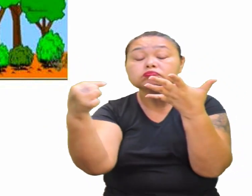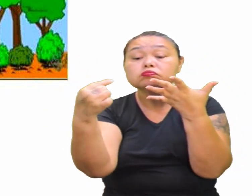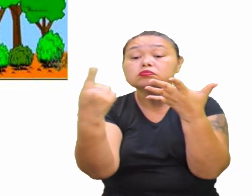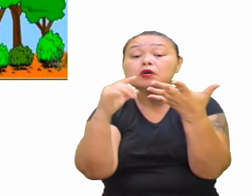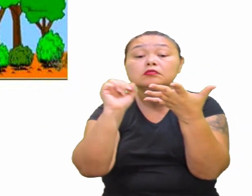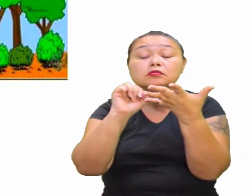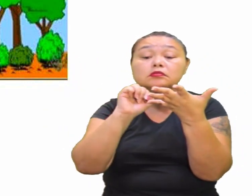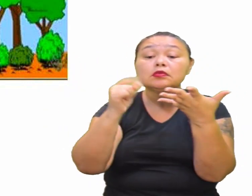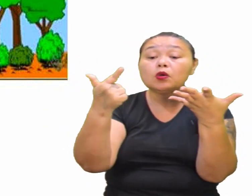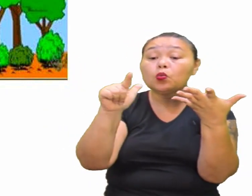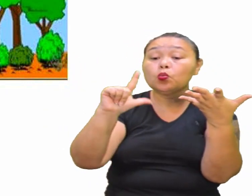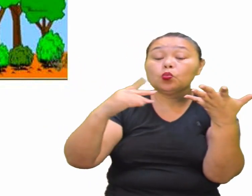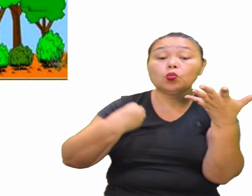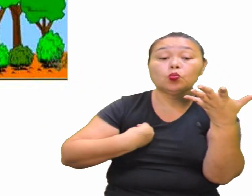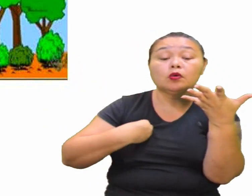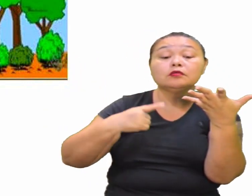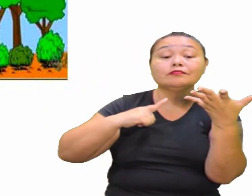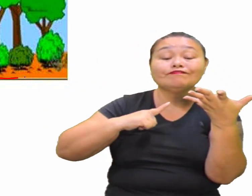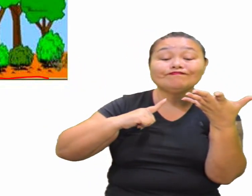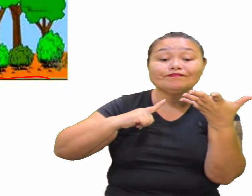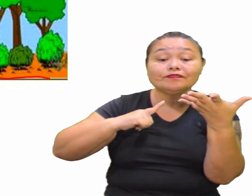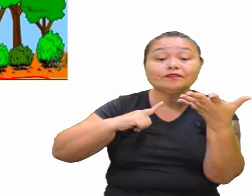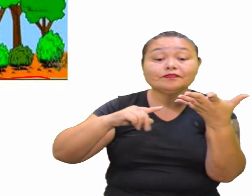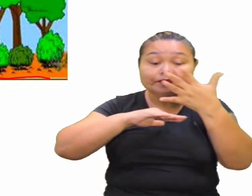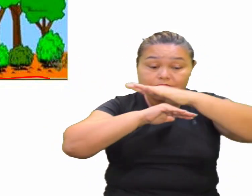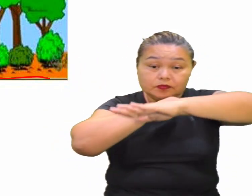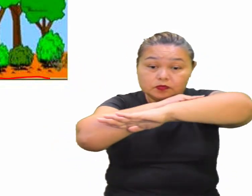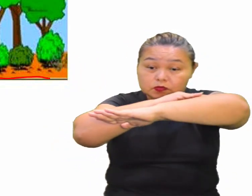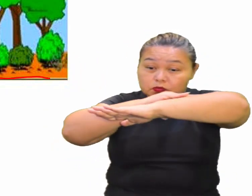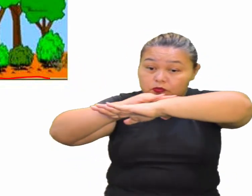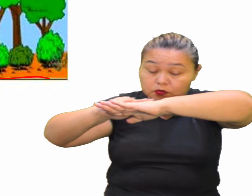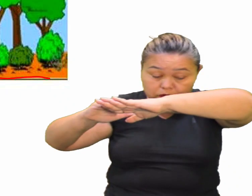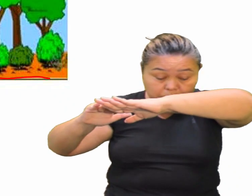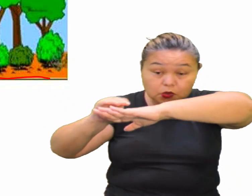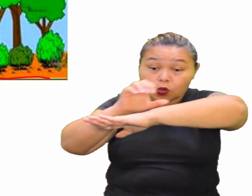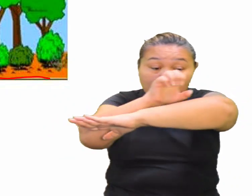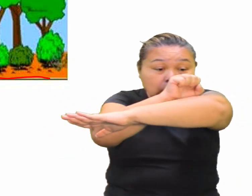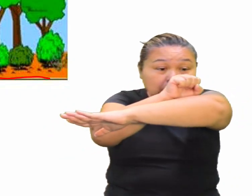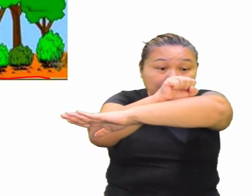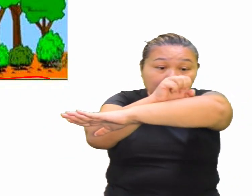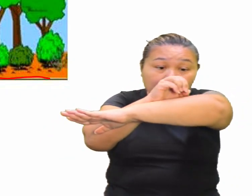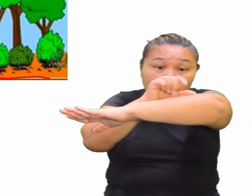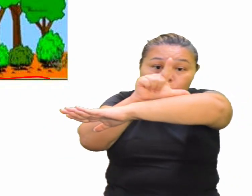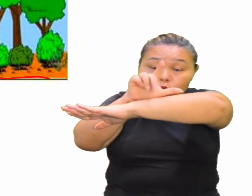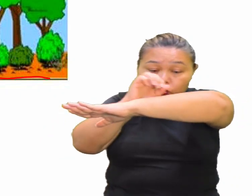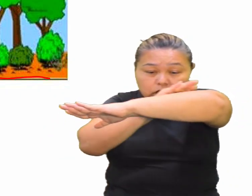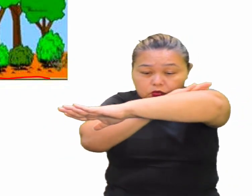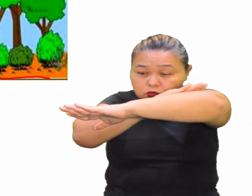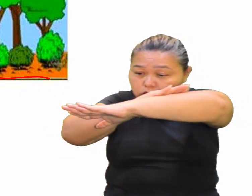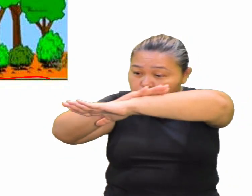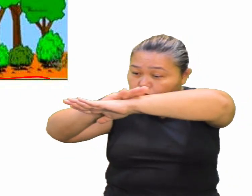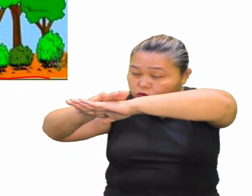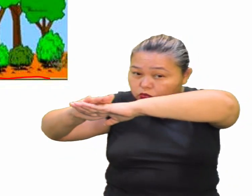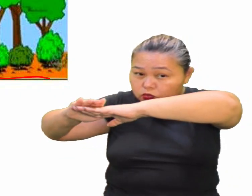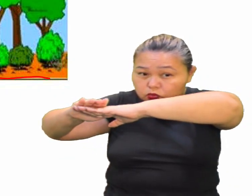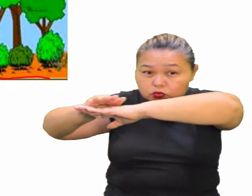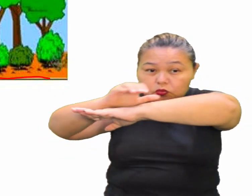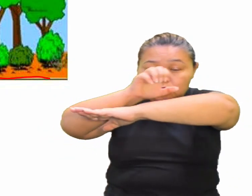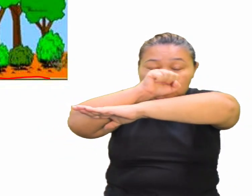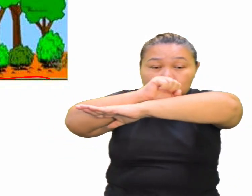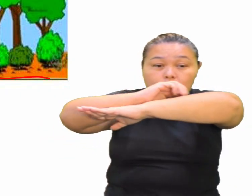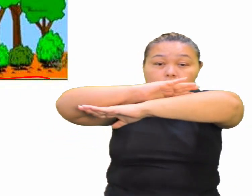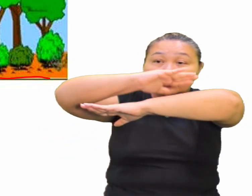está sendo sustentada pelo solo. E não tem como tirar isso aqui também de todo esse espaço aqui,